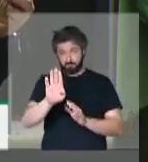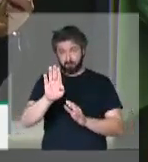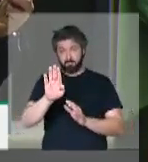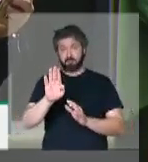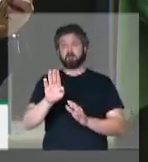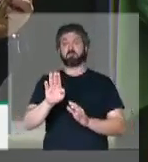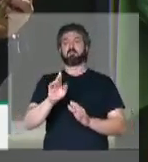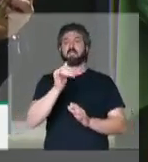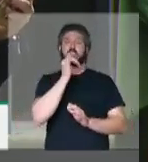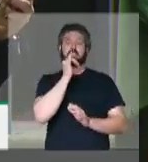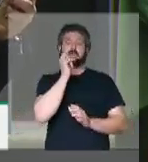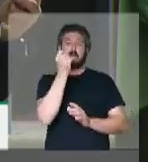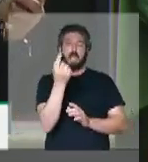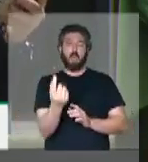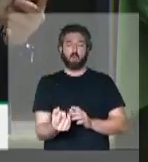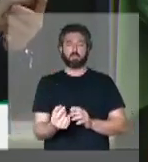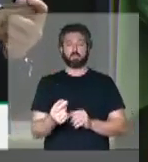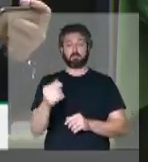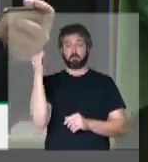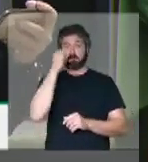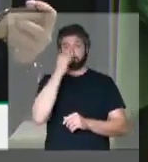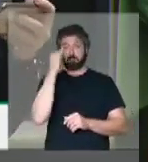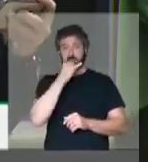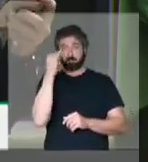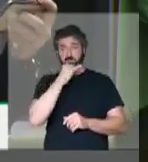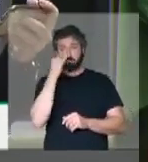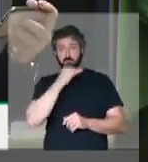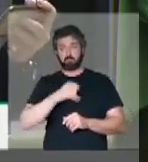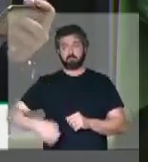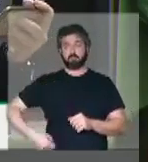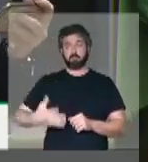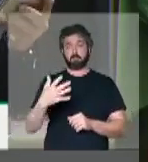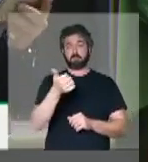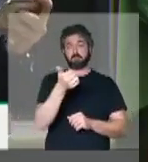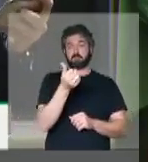eu vou dar aqui alguns exemplos. A Itália gasta